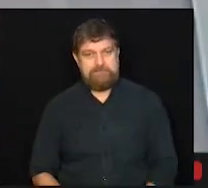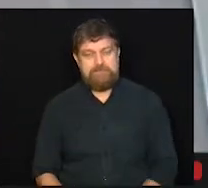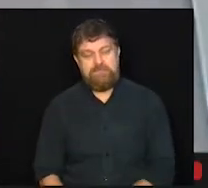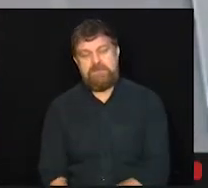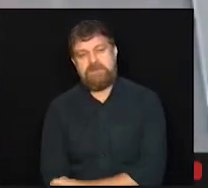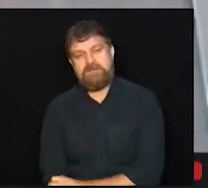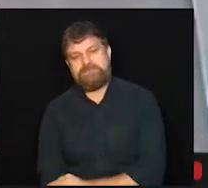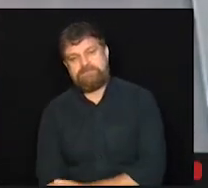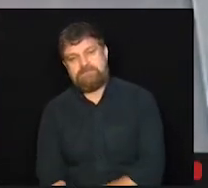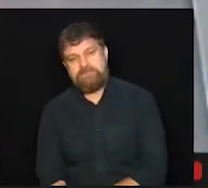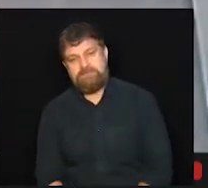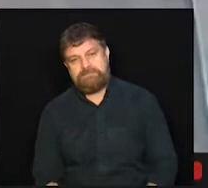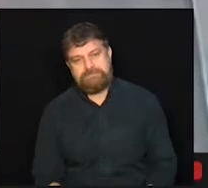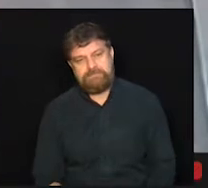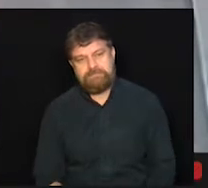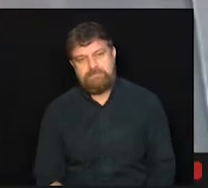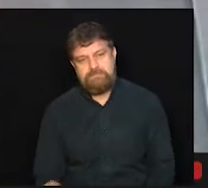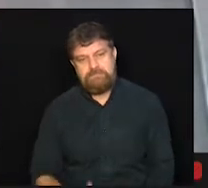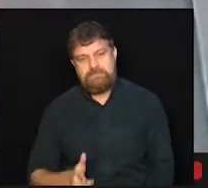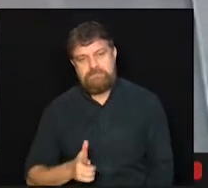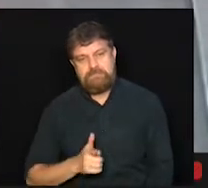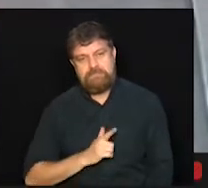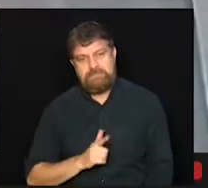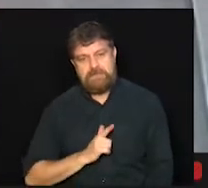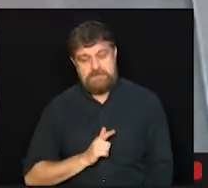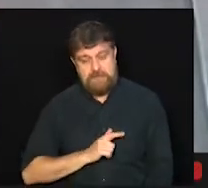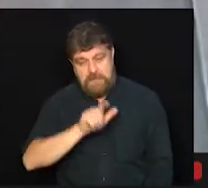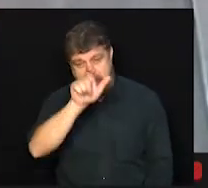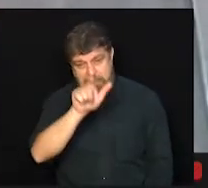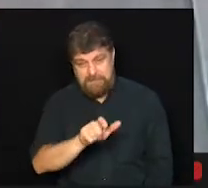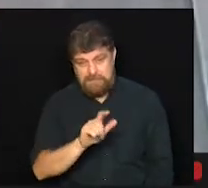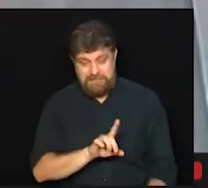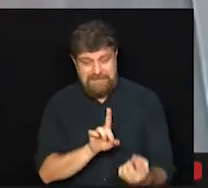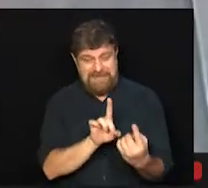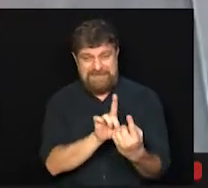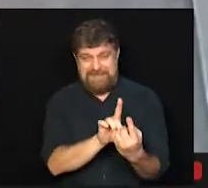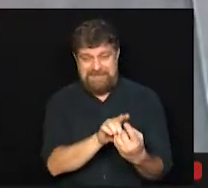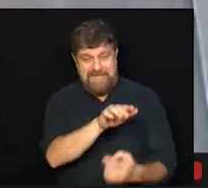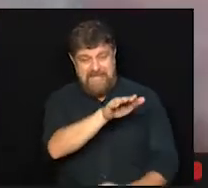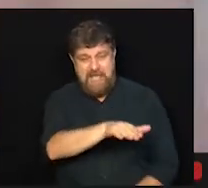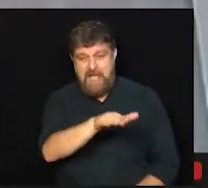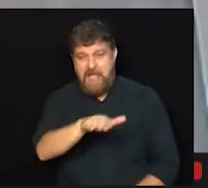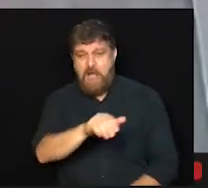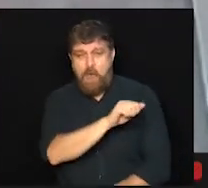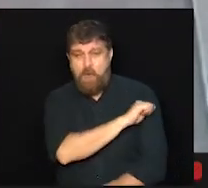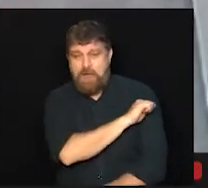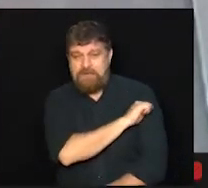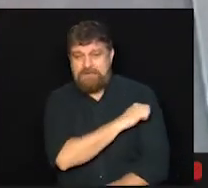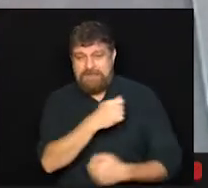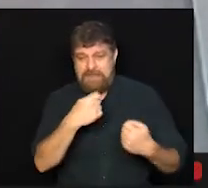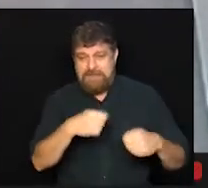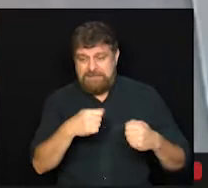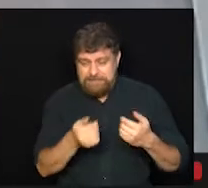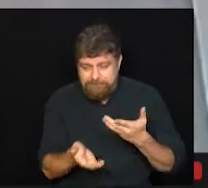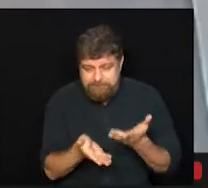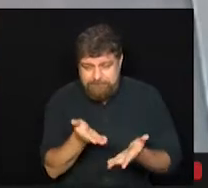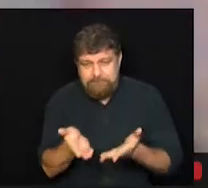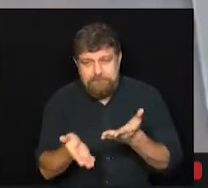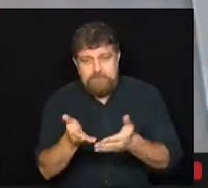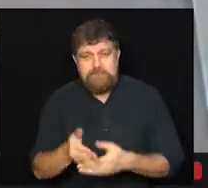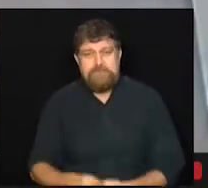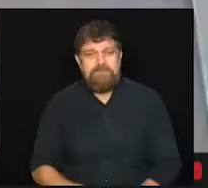e para ter disponibilidade para atender os alunos que mais precisam. Os alunos que têm